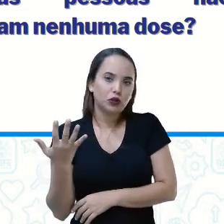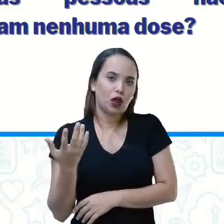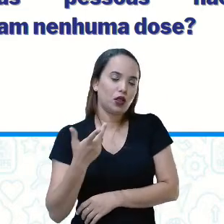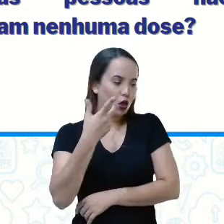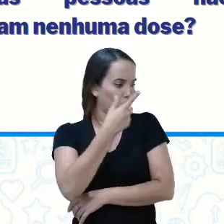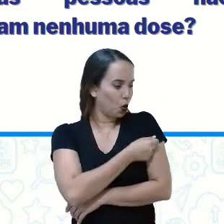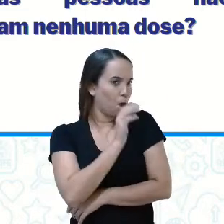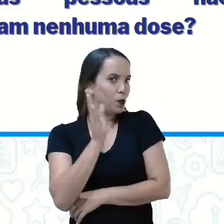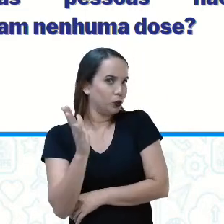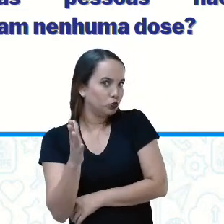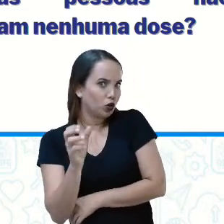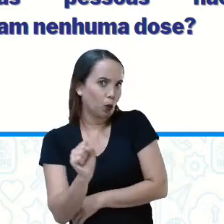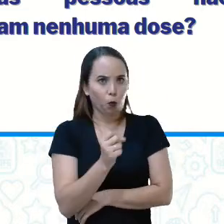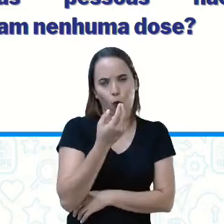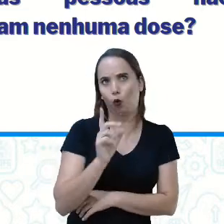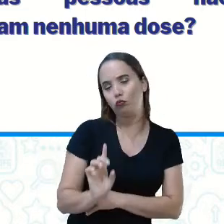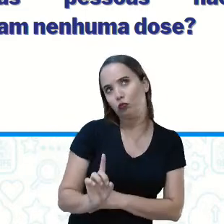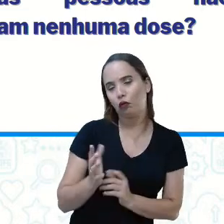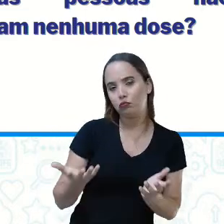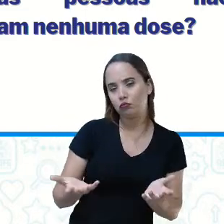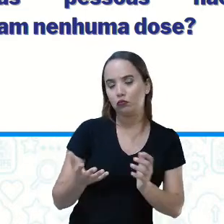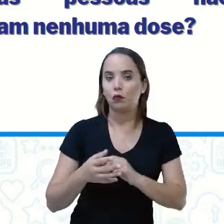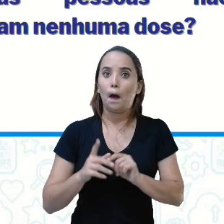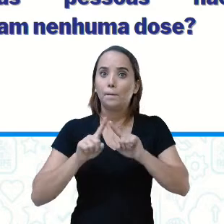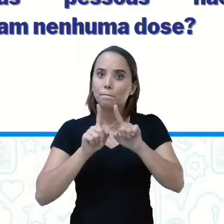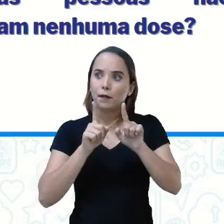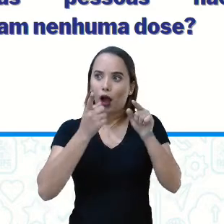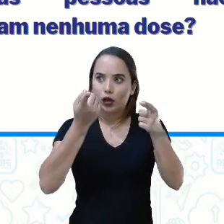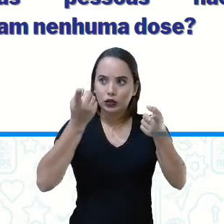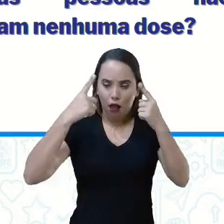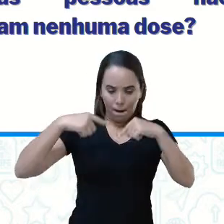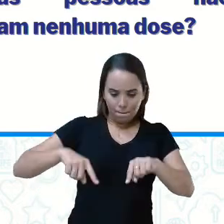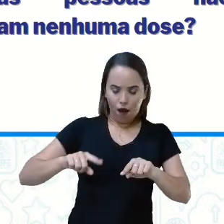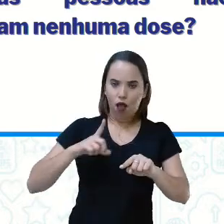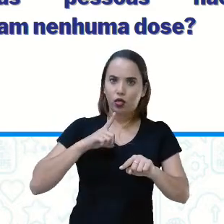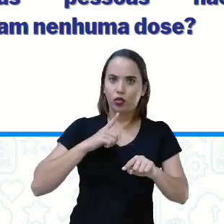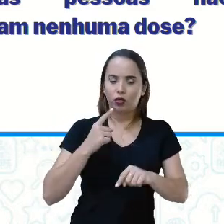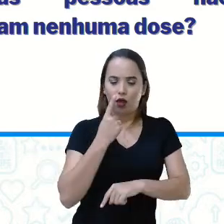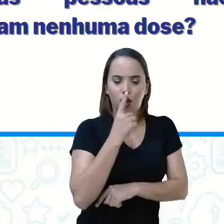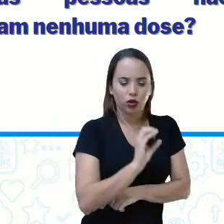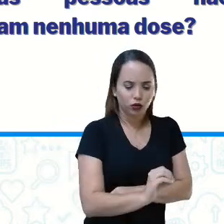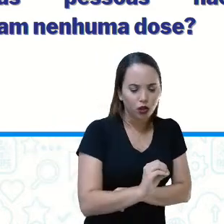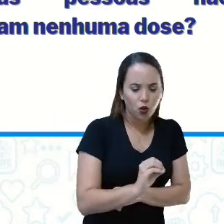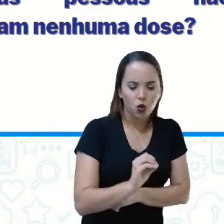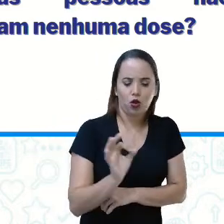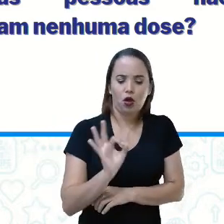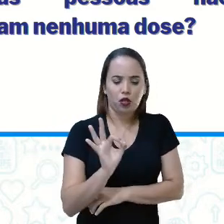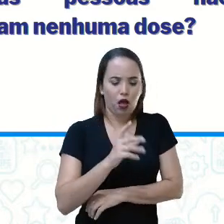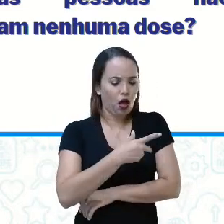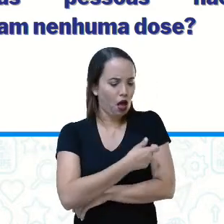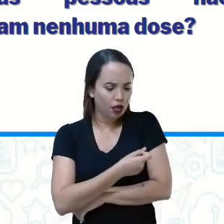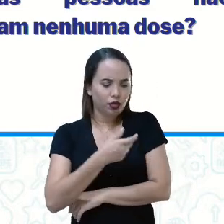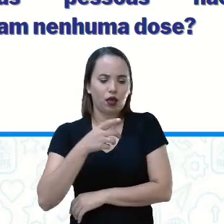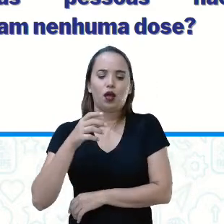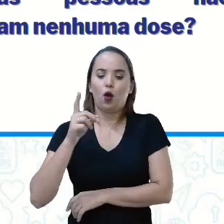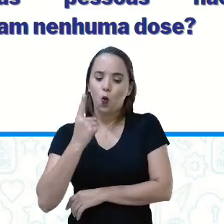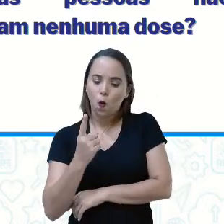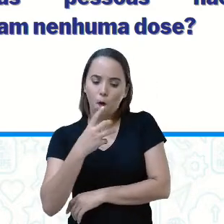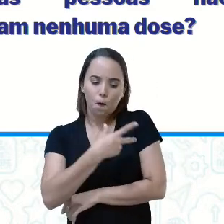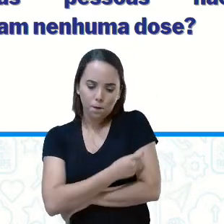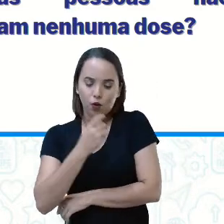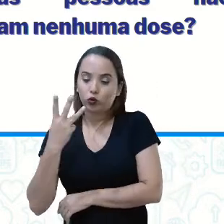tenho a representação embaixo de cada coluna dessa daí. Nenhuma dose, primeira dose, segunda dose, terceira